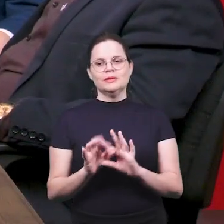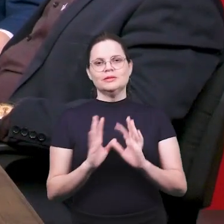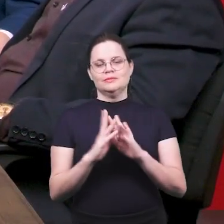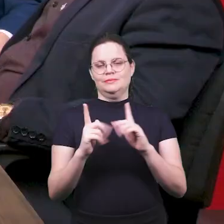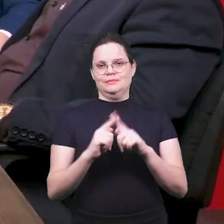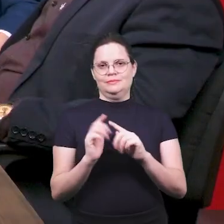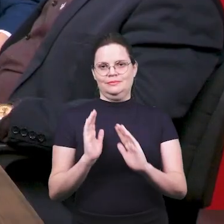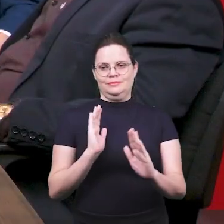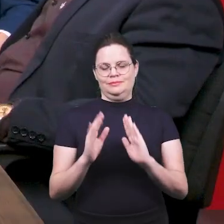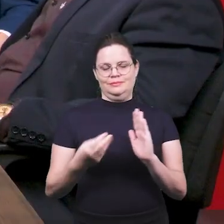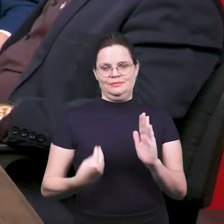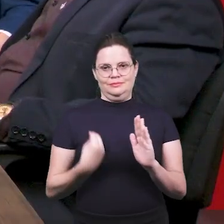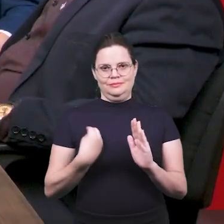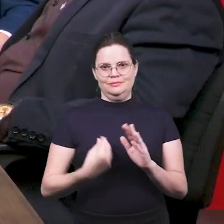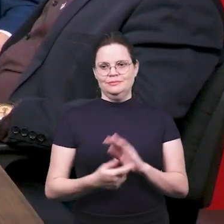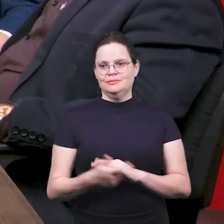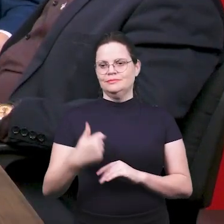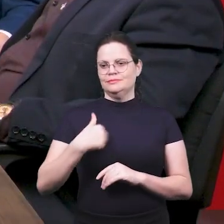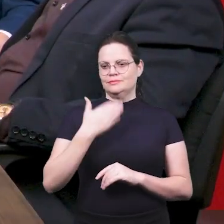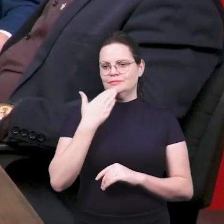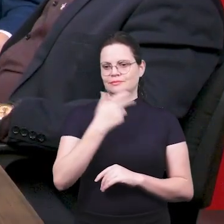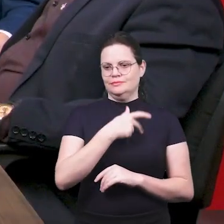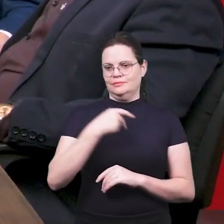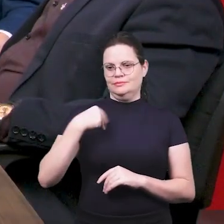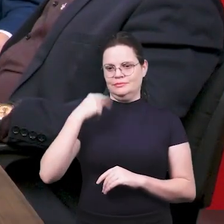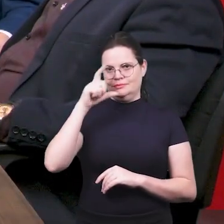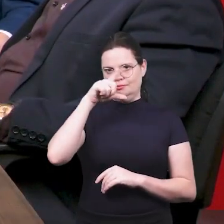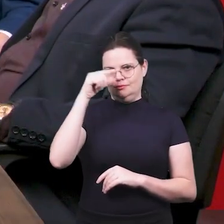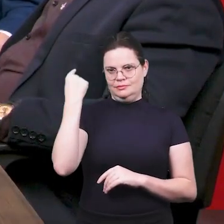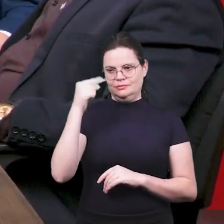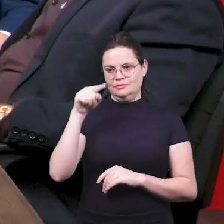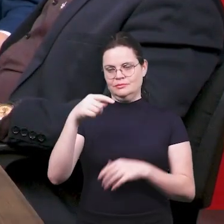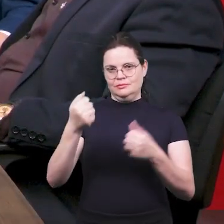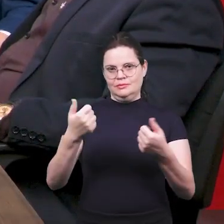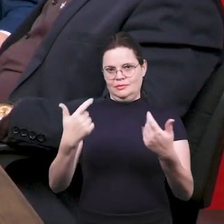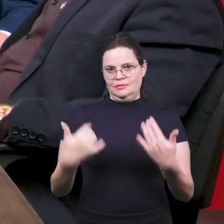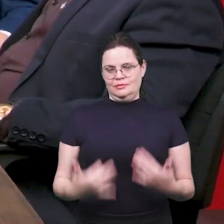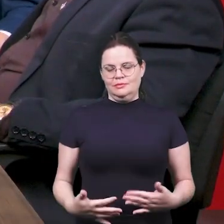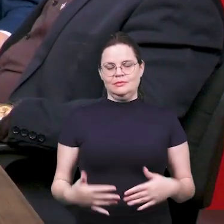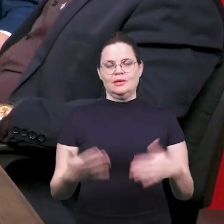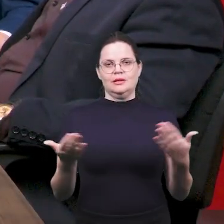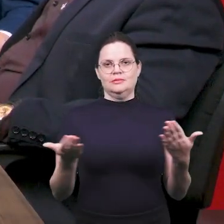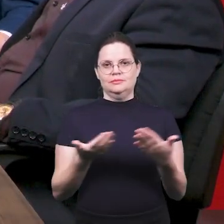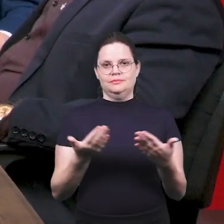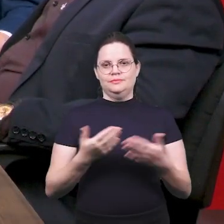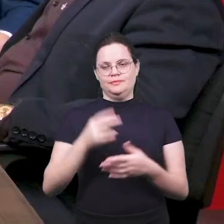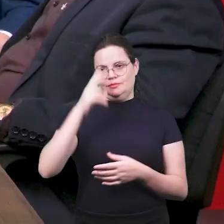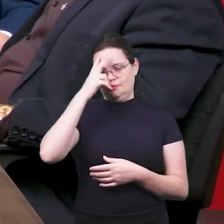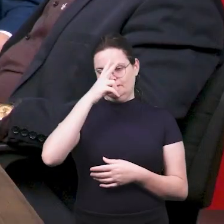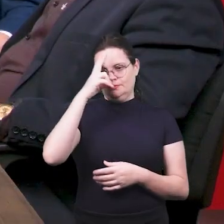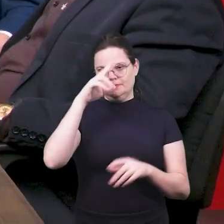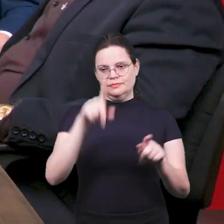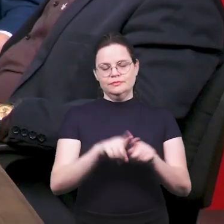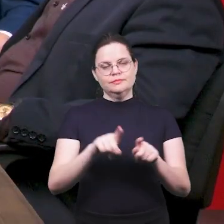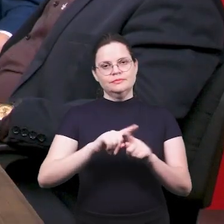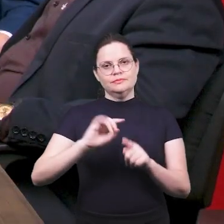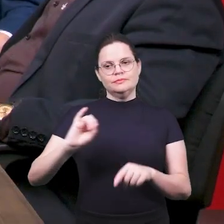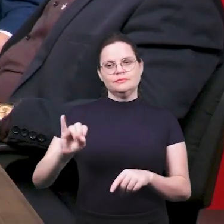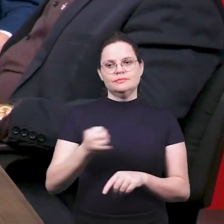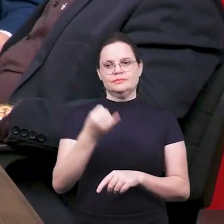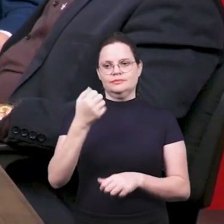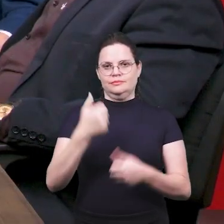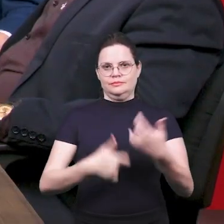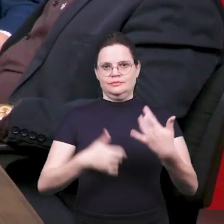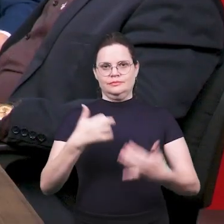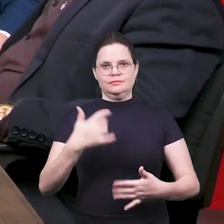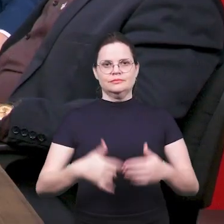vivendo. Eu vou pedir ao pastor Ian para dar continuidade e também aproveitar para pedir para que ele comente, tem muita